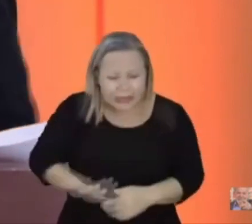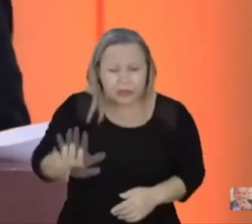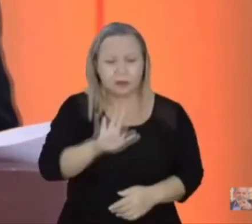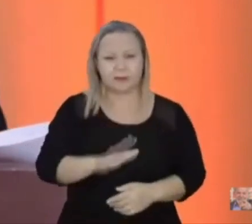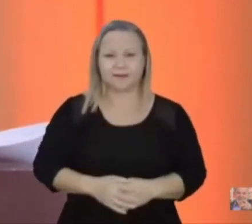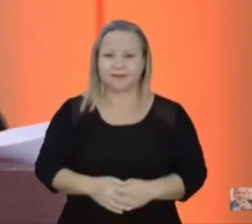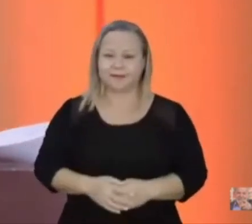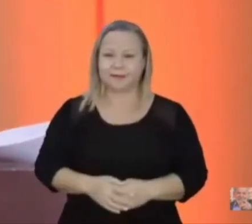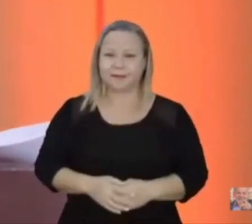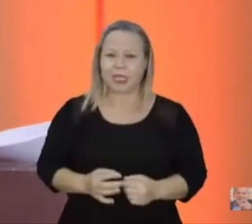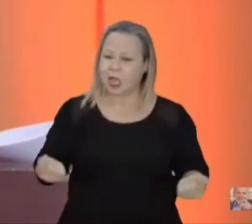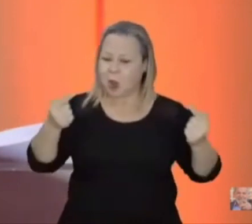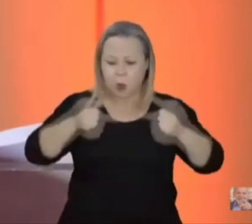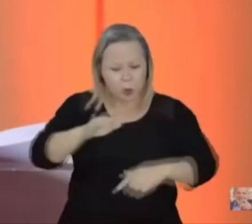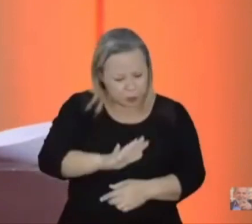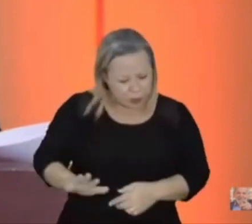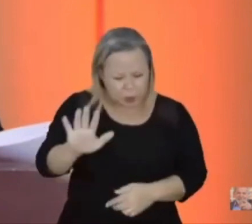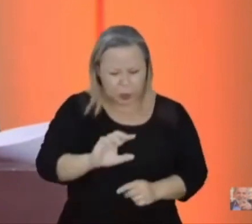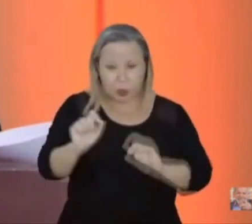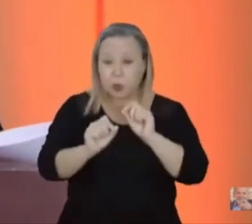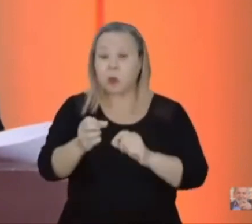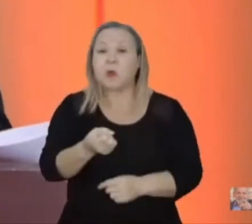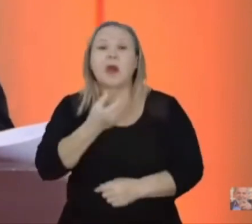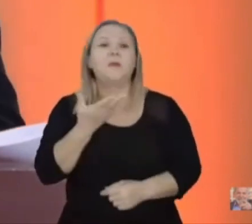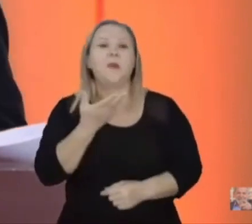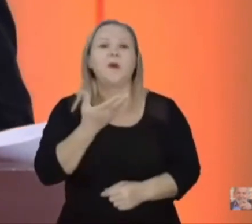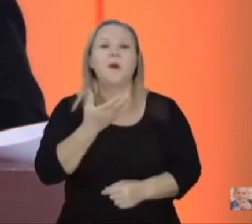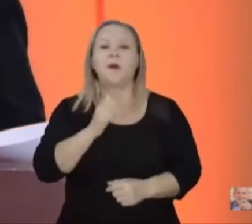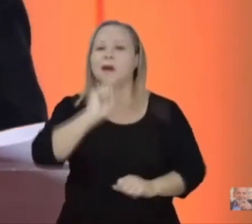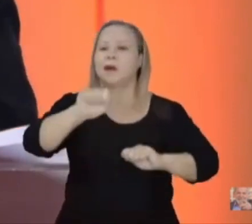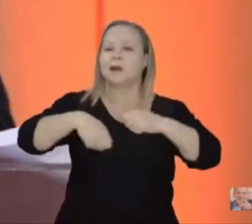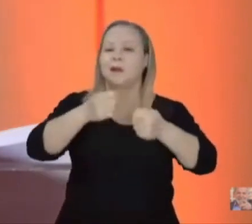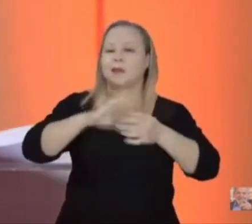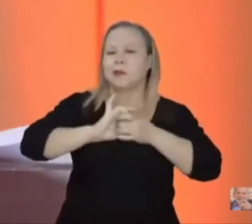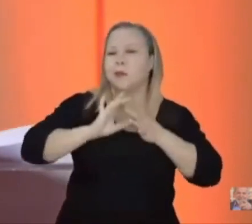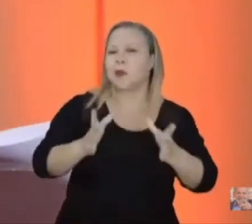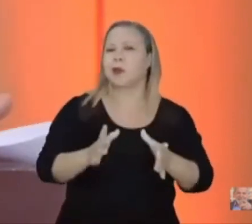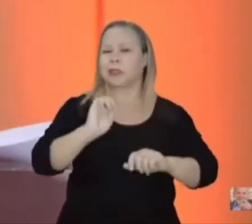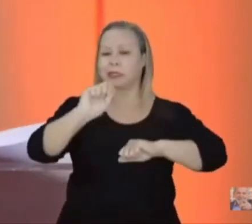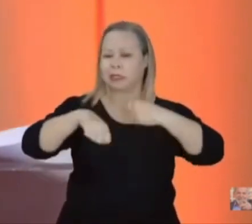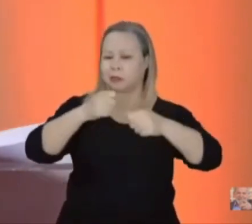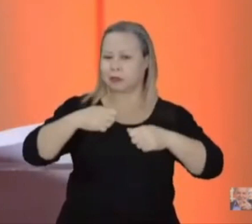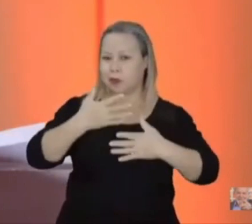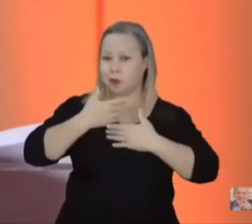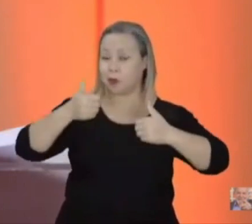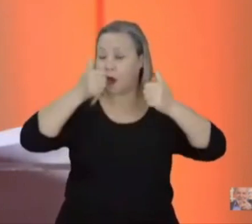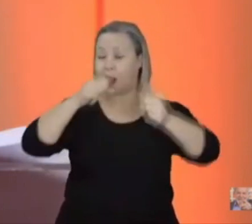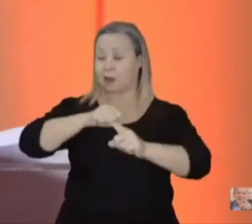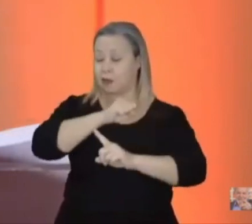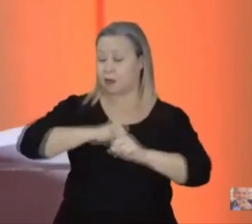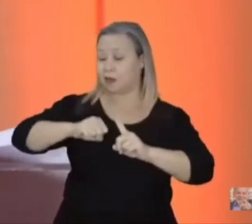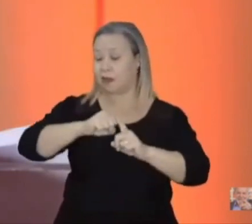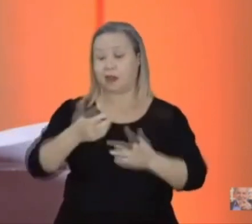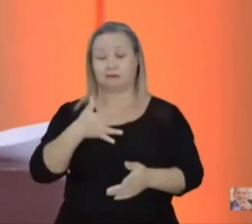Ele é contra tudo que é bom, tudo que é um sinal democrático, tudo que é sinal de avanço da sociedade, ele não gosta. Ele